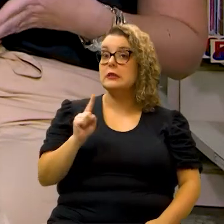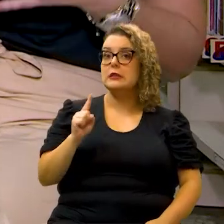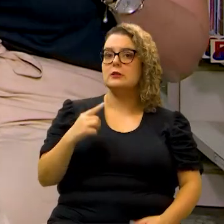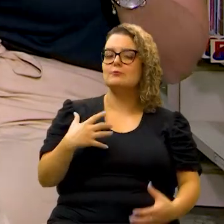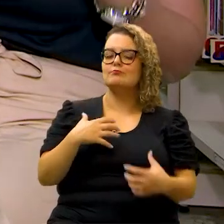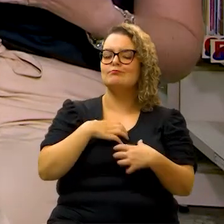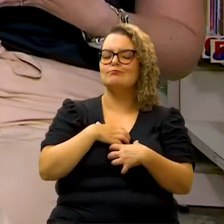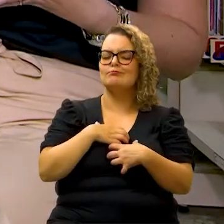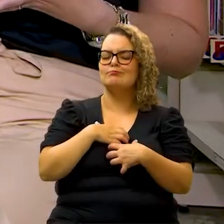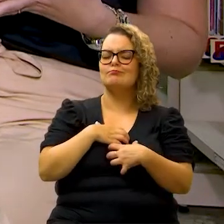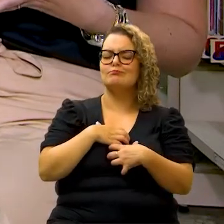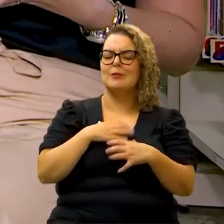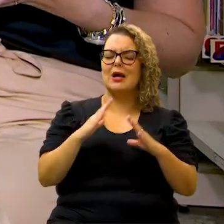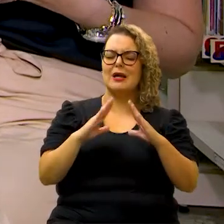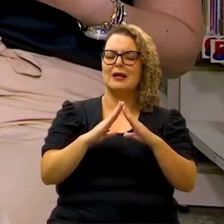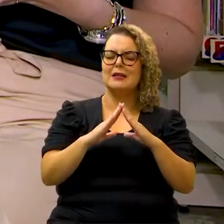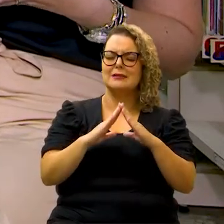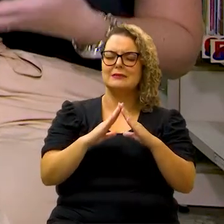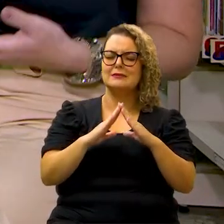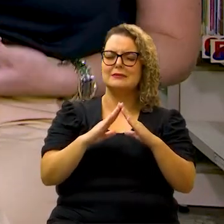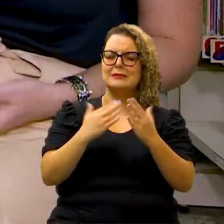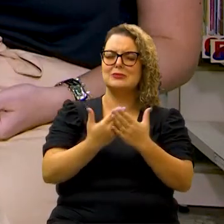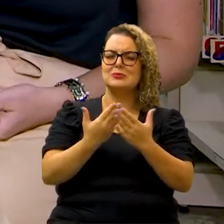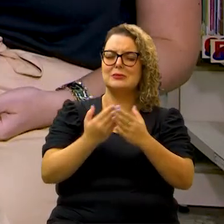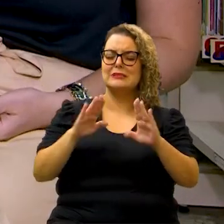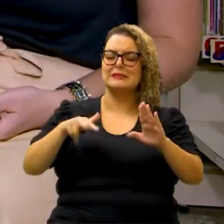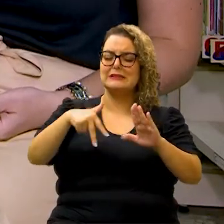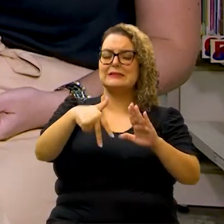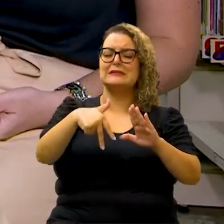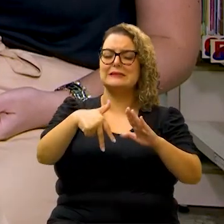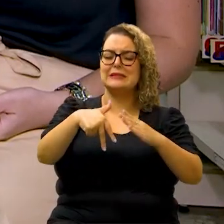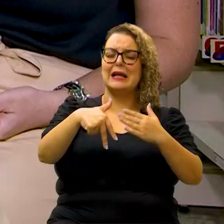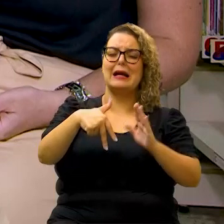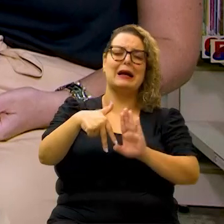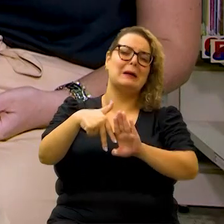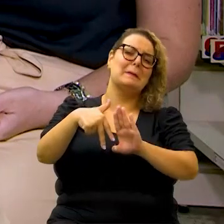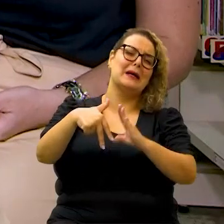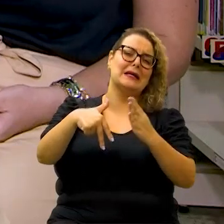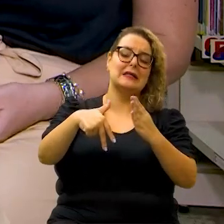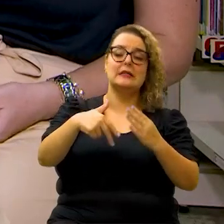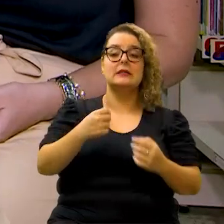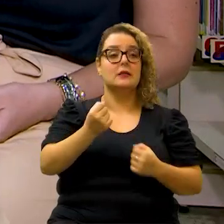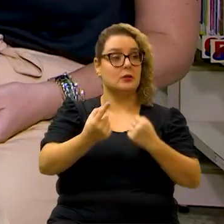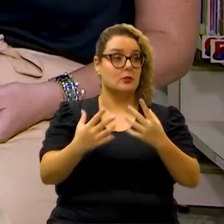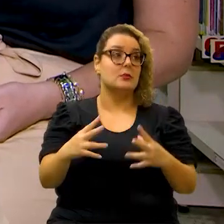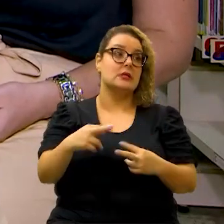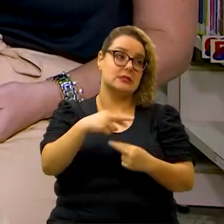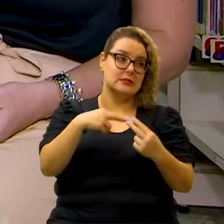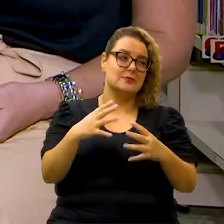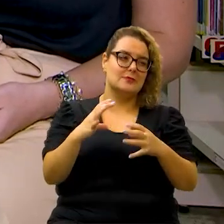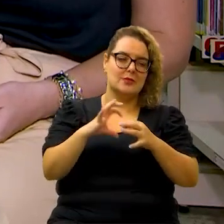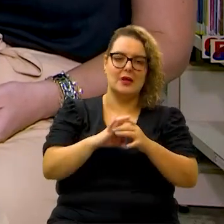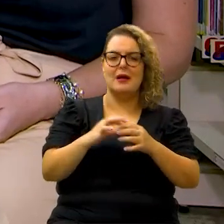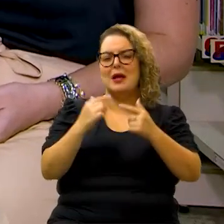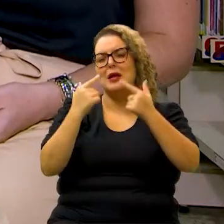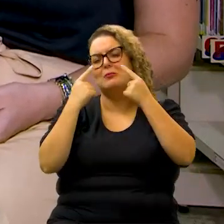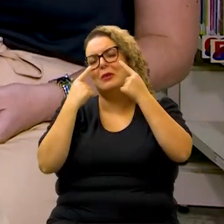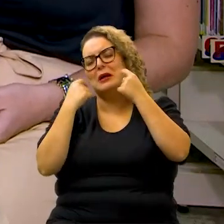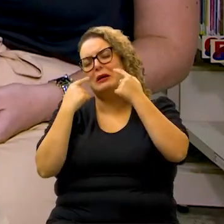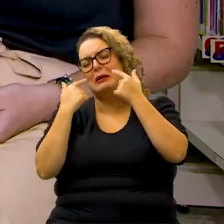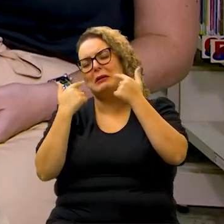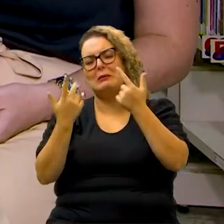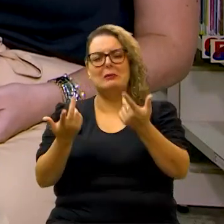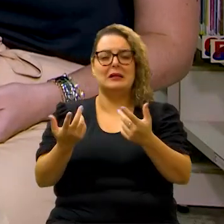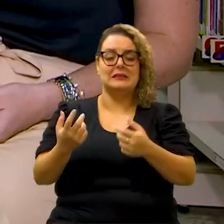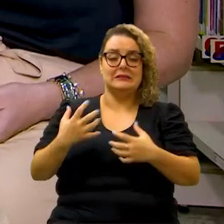as mamães, não ficar com aquela sensação do portão, porque muitas vezes ali, principalmente aqueles, como você disse, né, tem uns que são mais apegados, ali